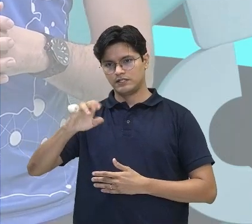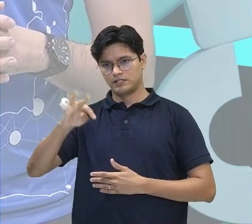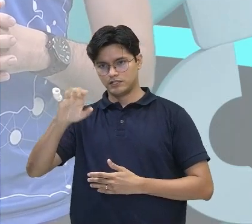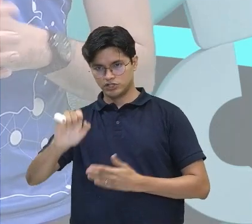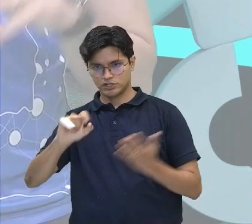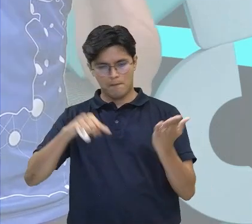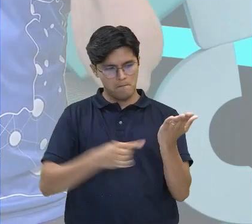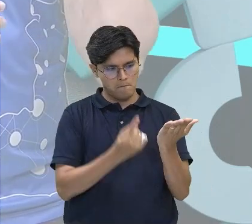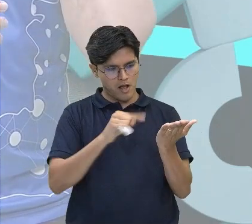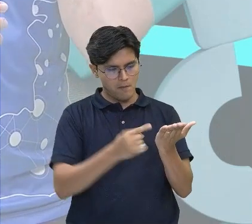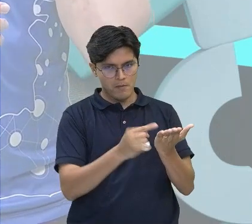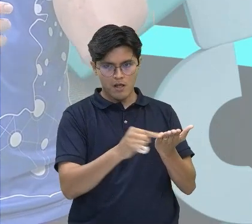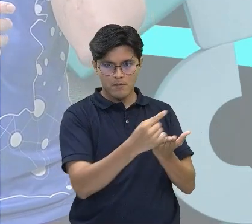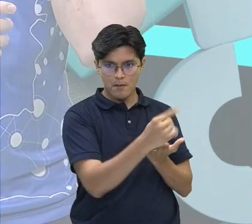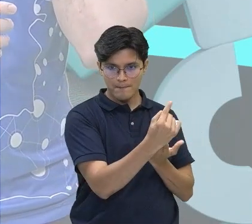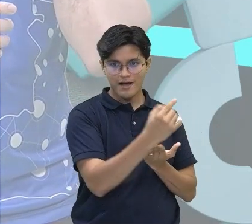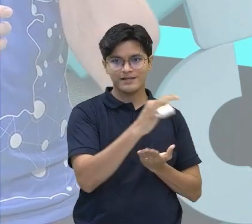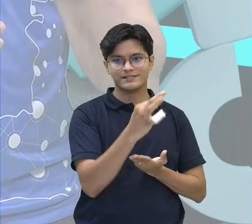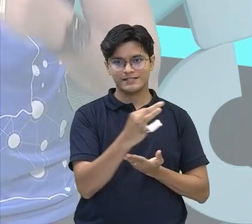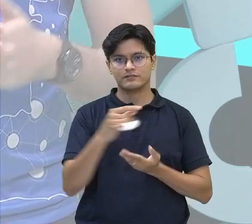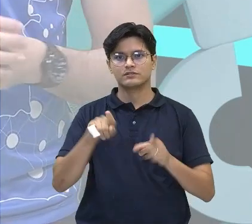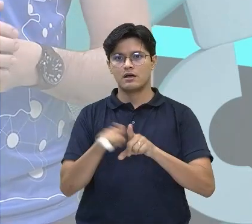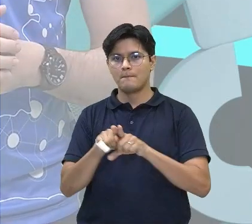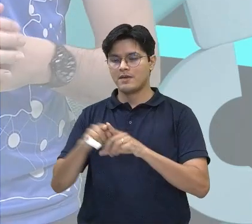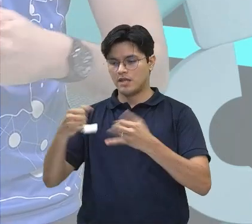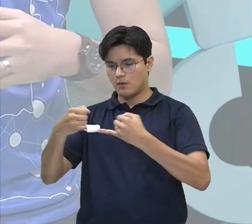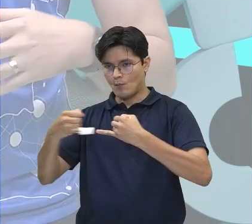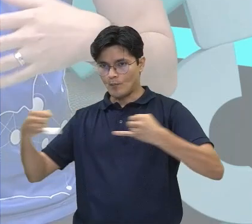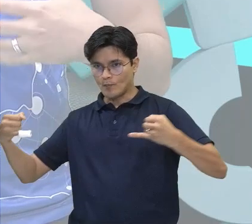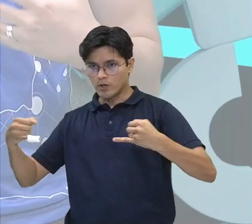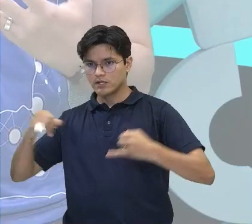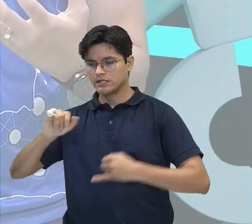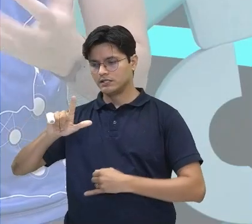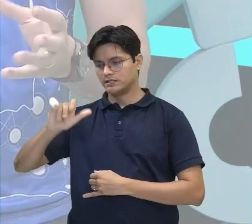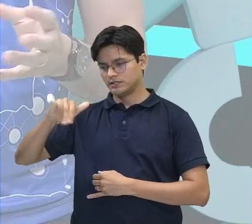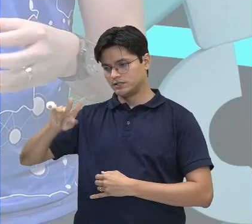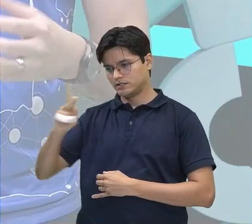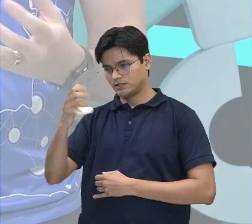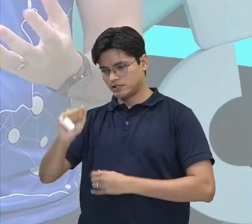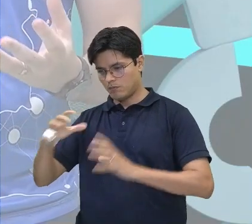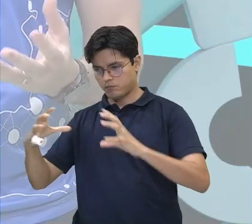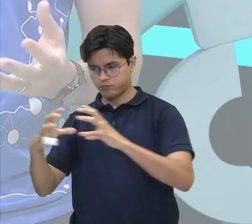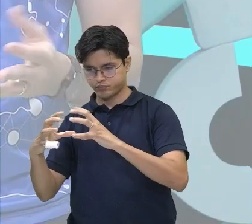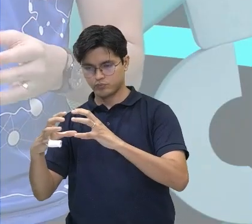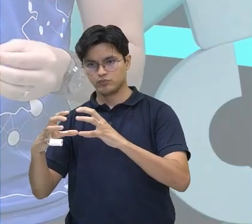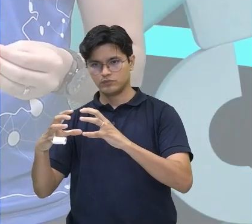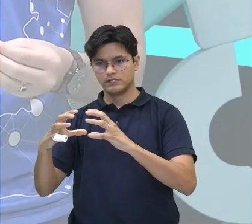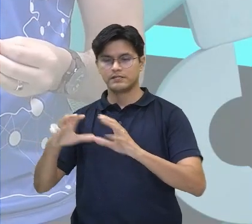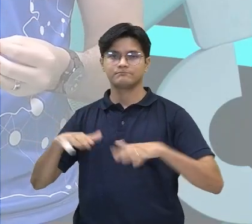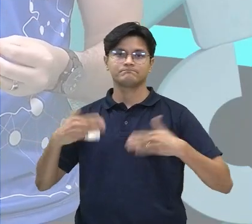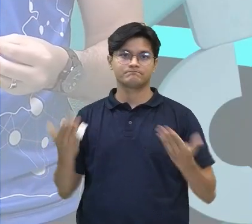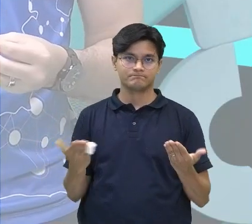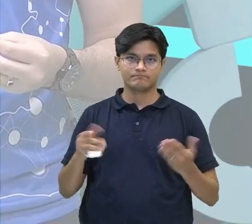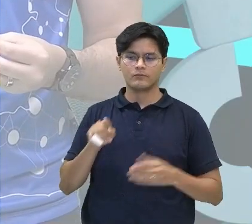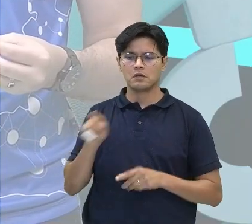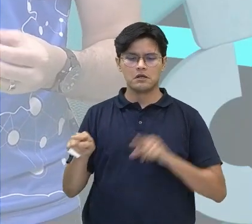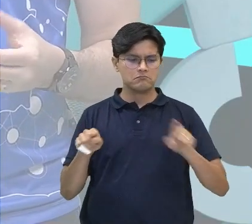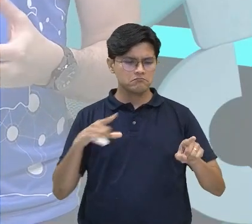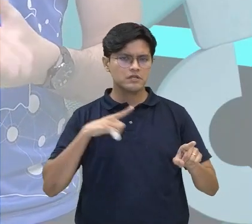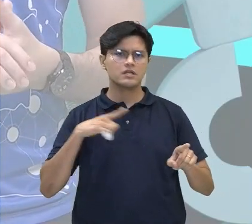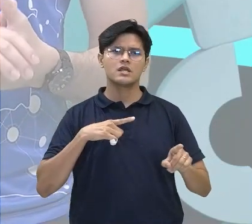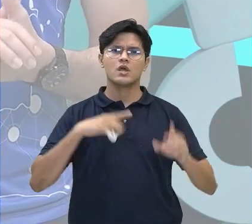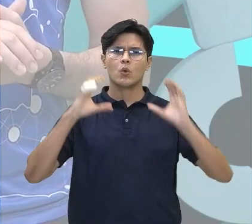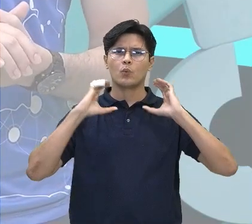final, né? Então nós temos ali no conto Um Apólogo, de Machado de Assis, esses sentimentos, explorar sentimentos e comportamentos